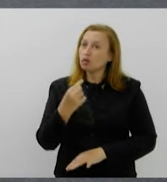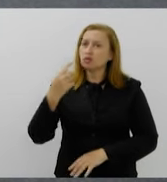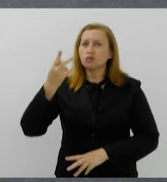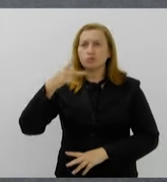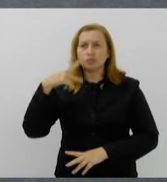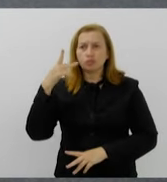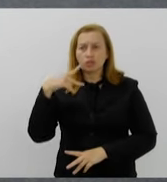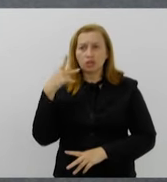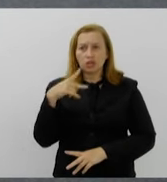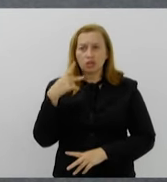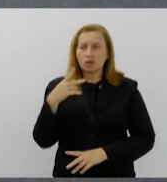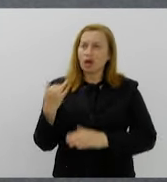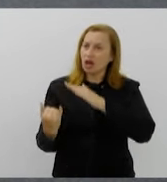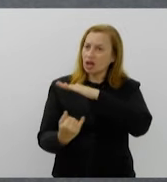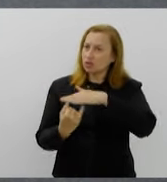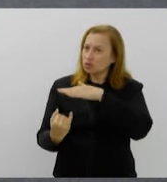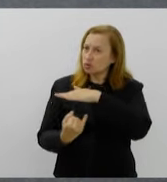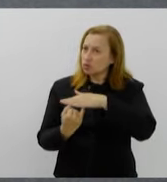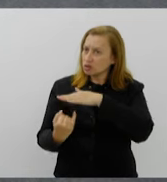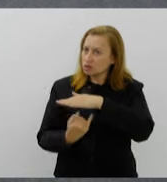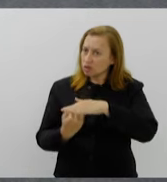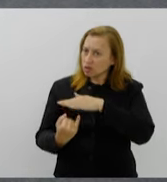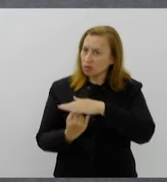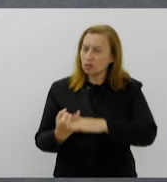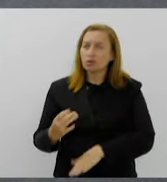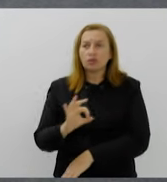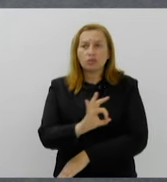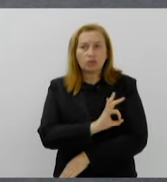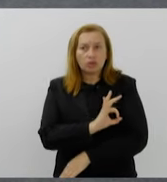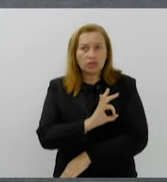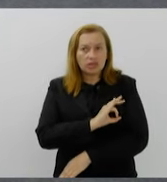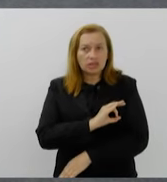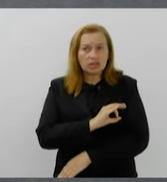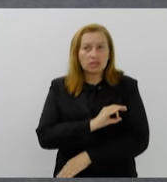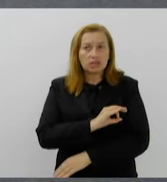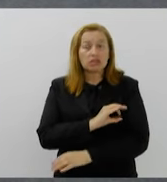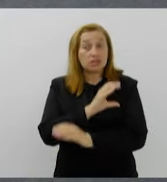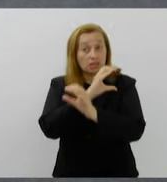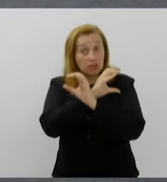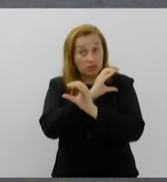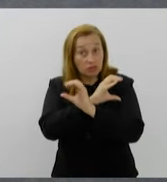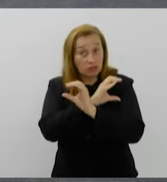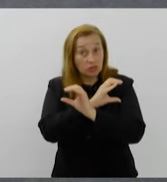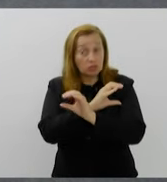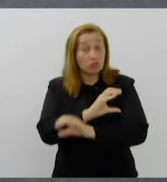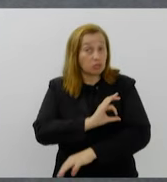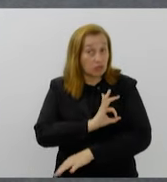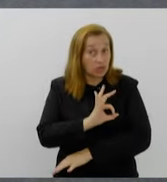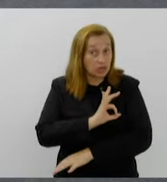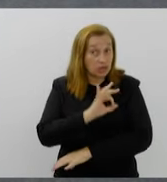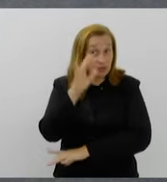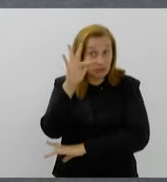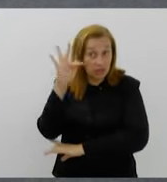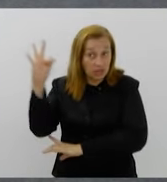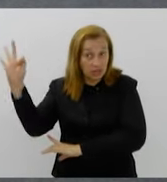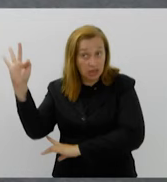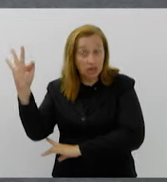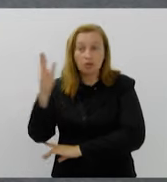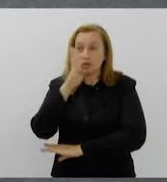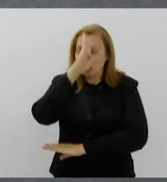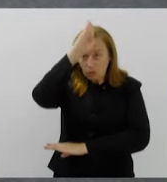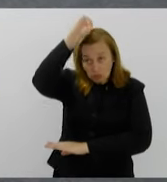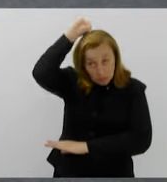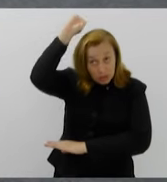a instituição da Polícia Civil a Polícia Federal dos